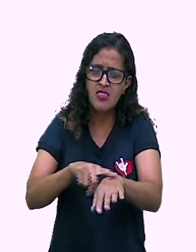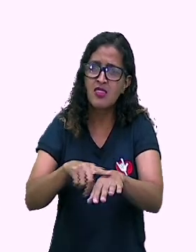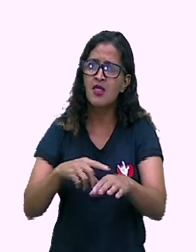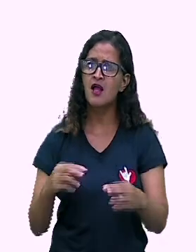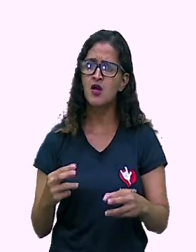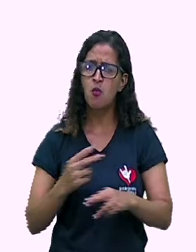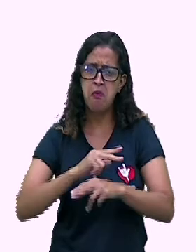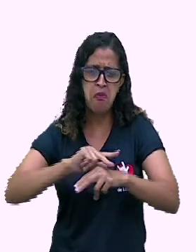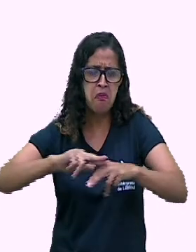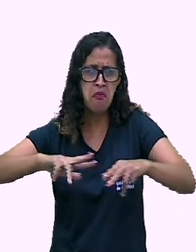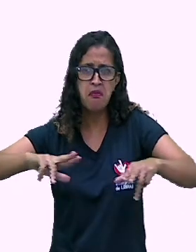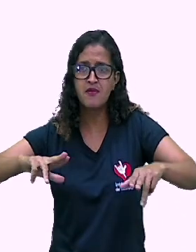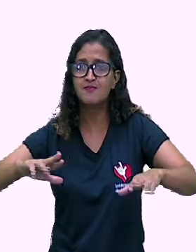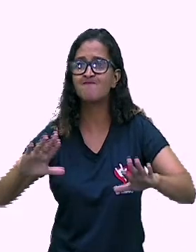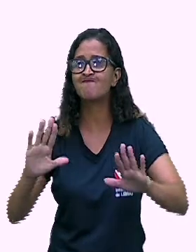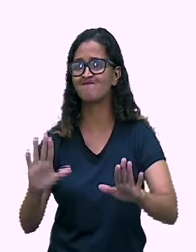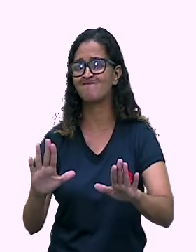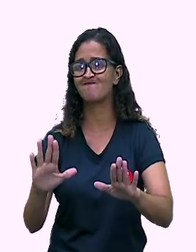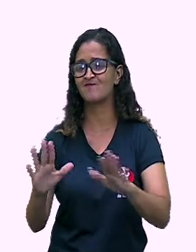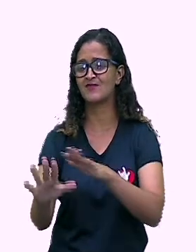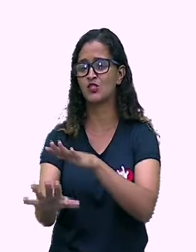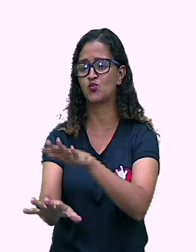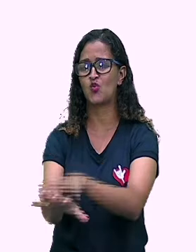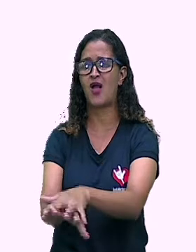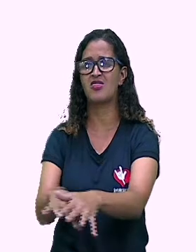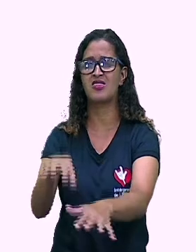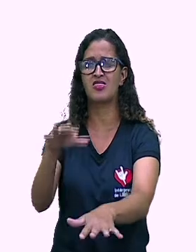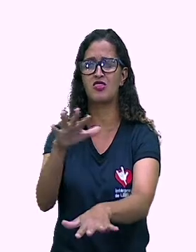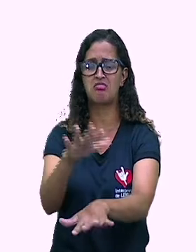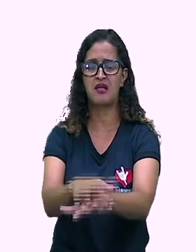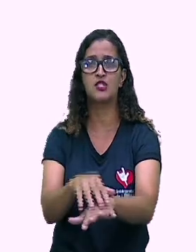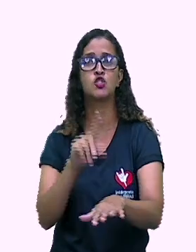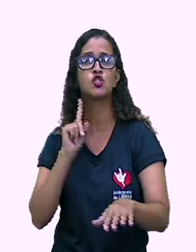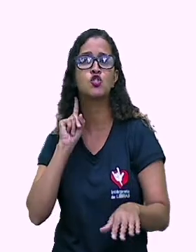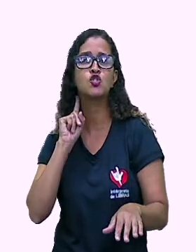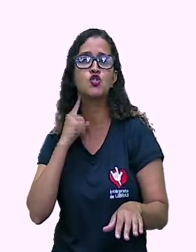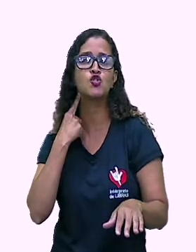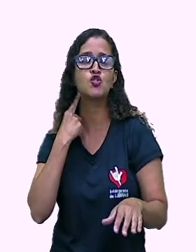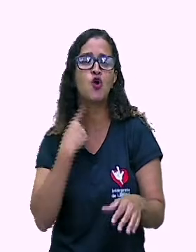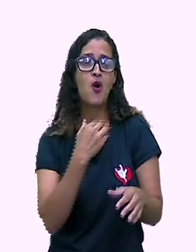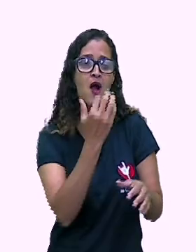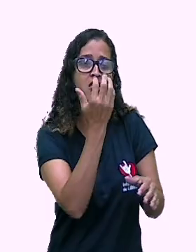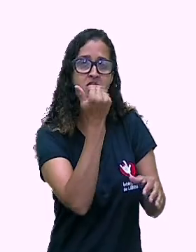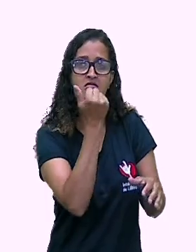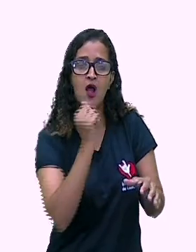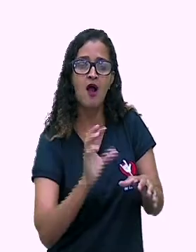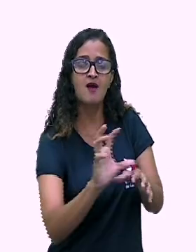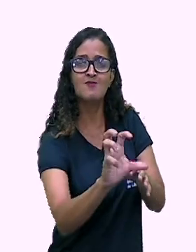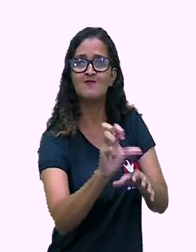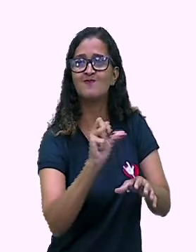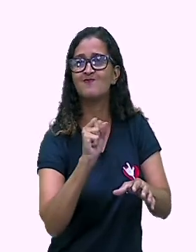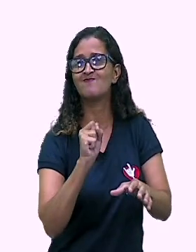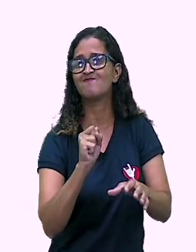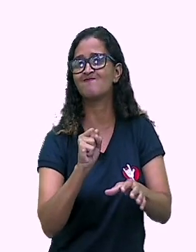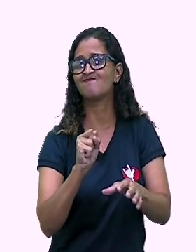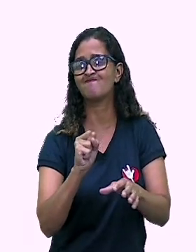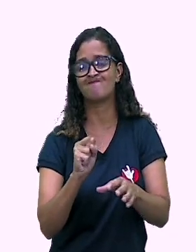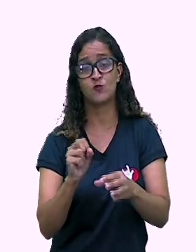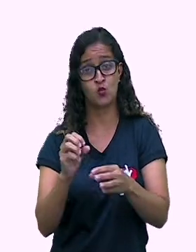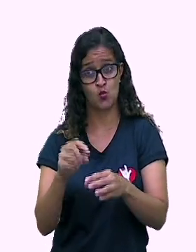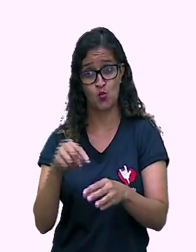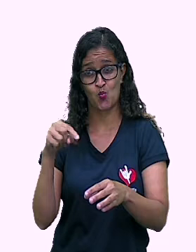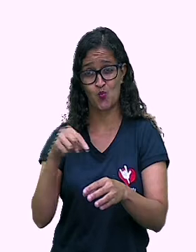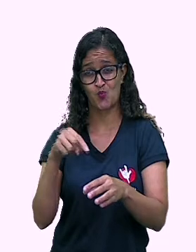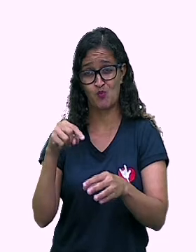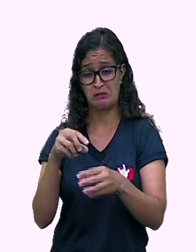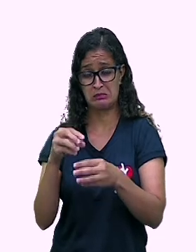você coloca a sua mão suja no alimento, essa sujeira vai fazer o quê? Vai fazer com que o alimento